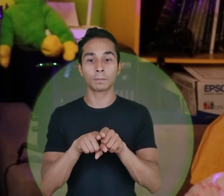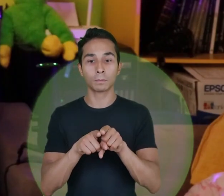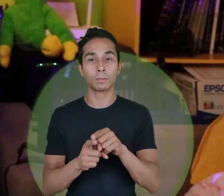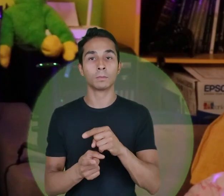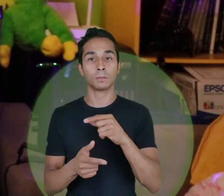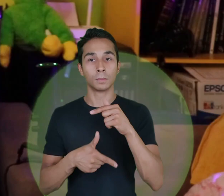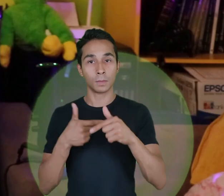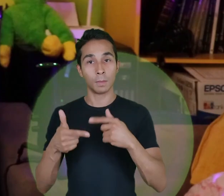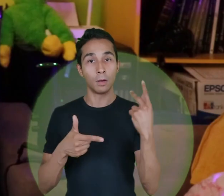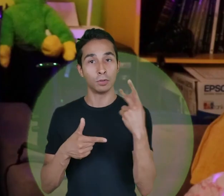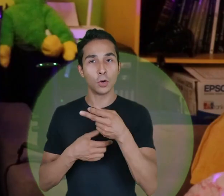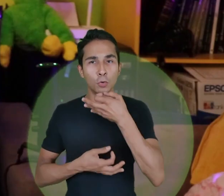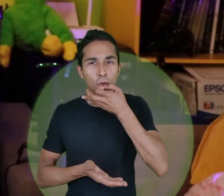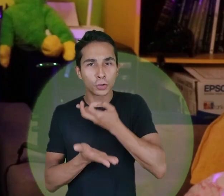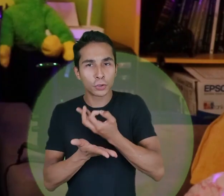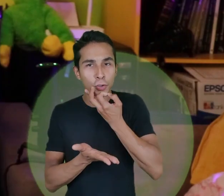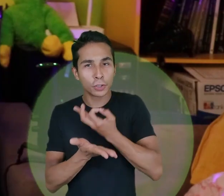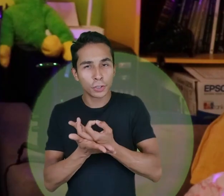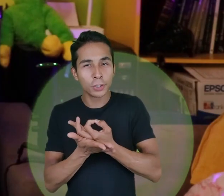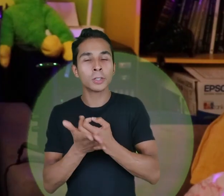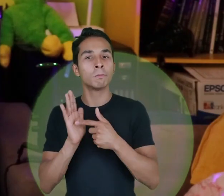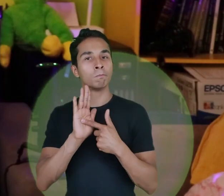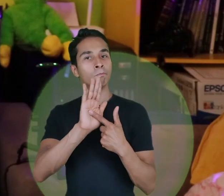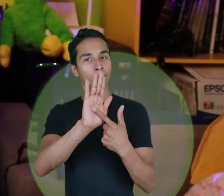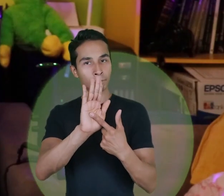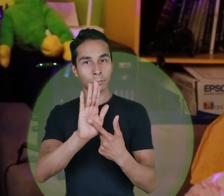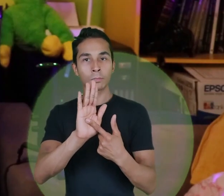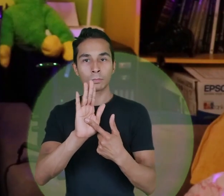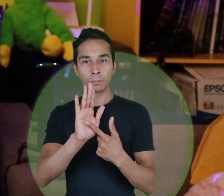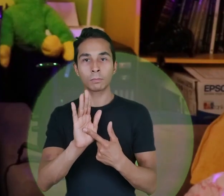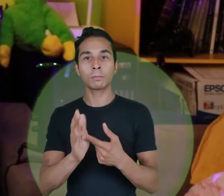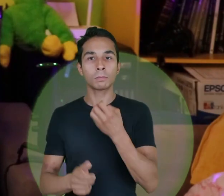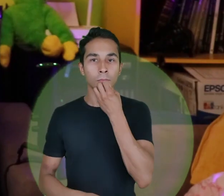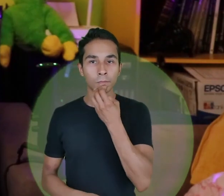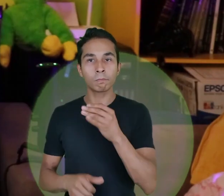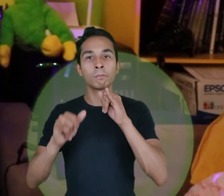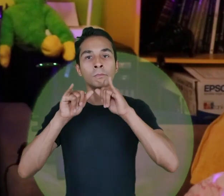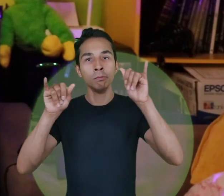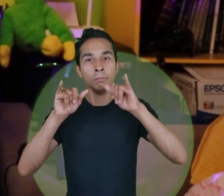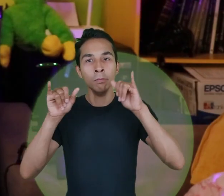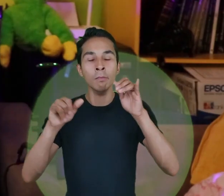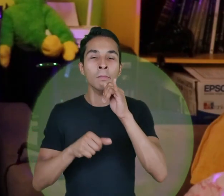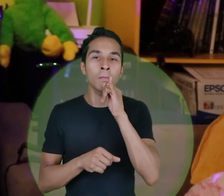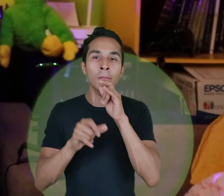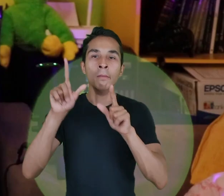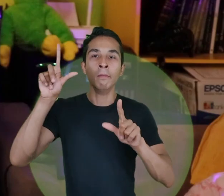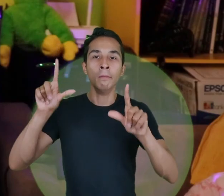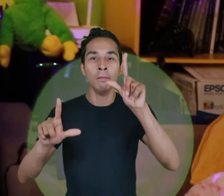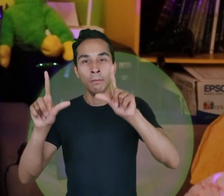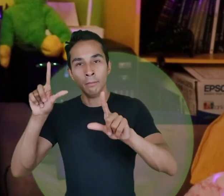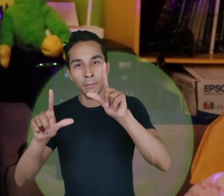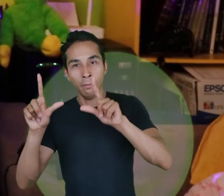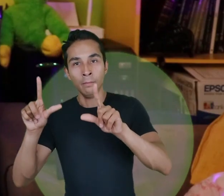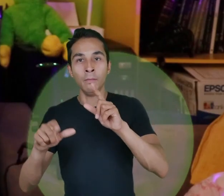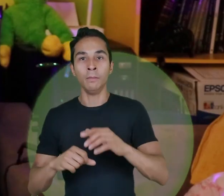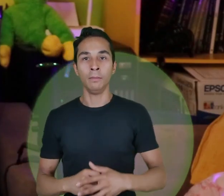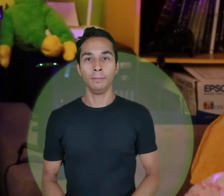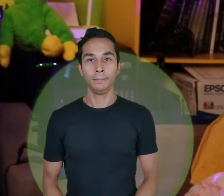especializada sobre o seu trabalho. Também uma forma de divulgar para outros meios, mesmo massivos como, né,